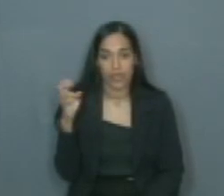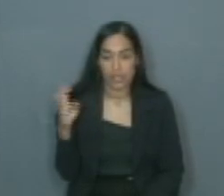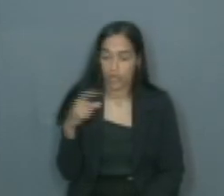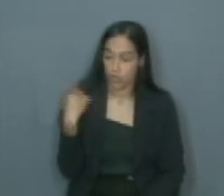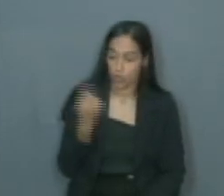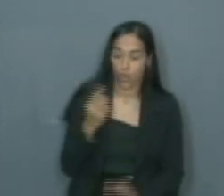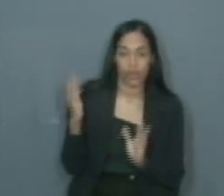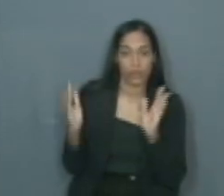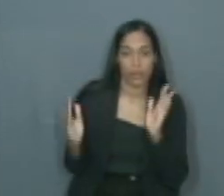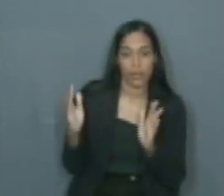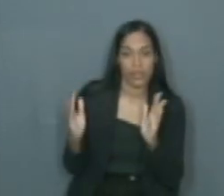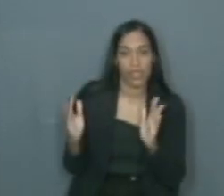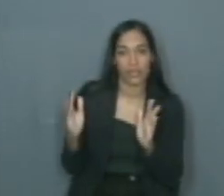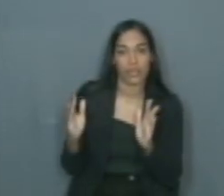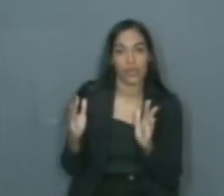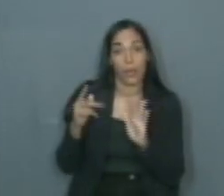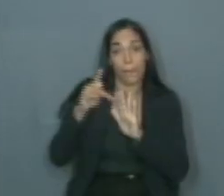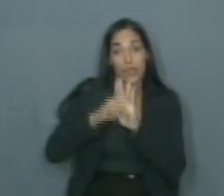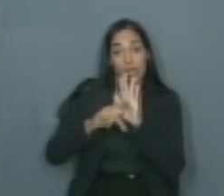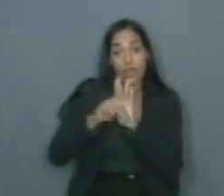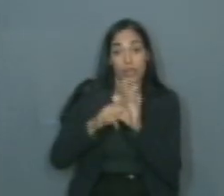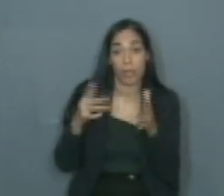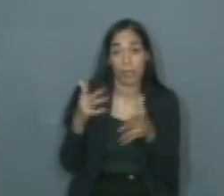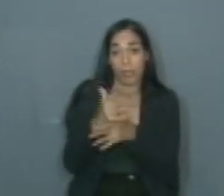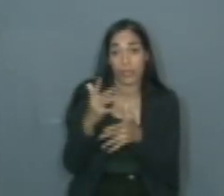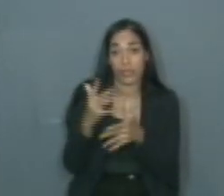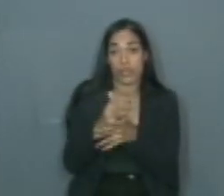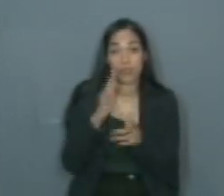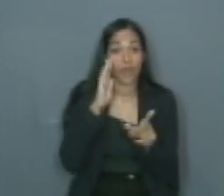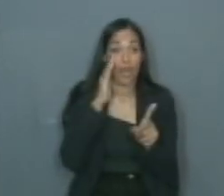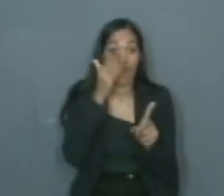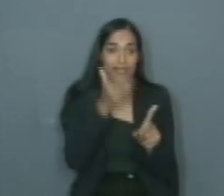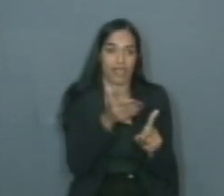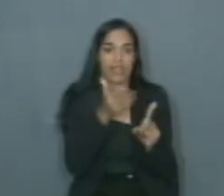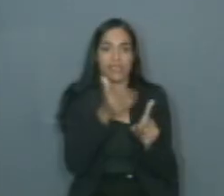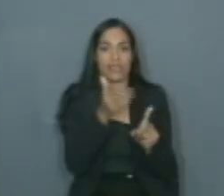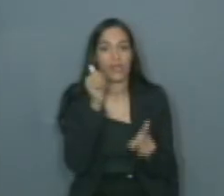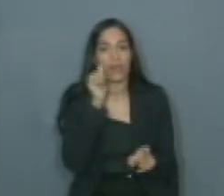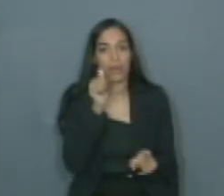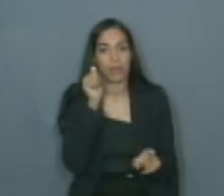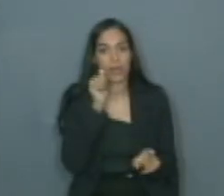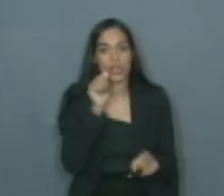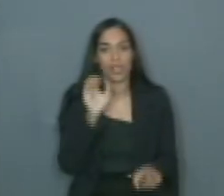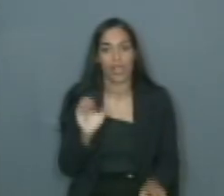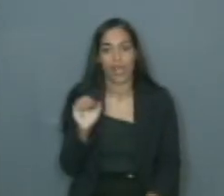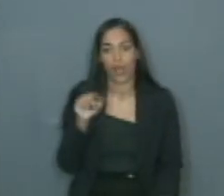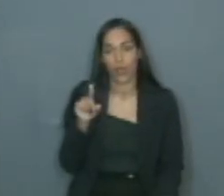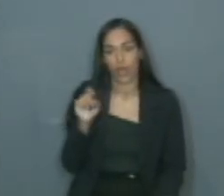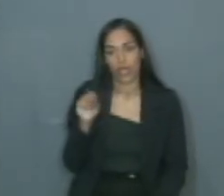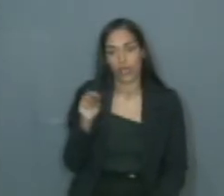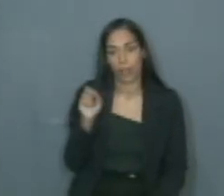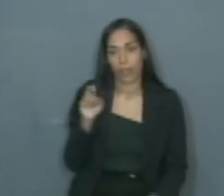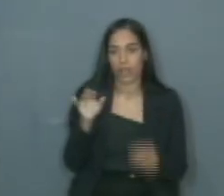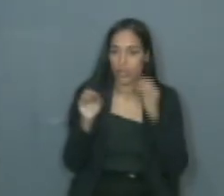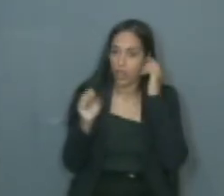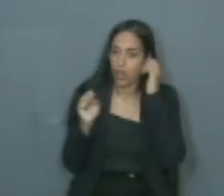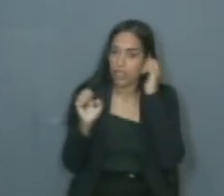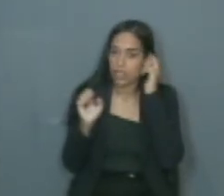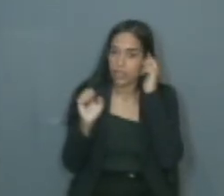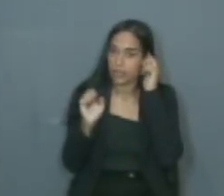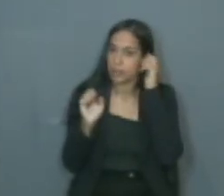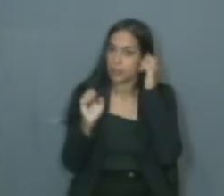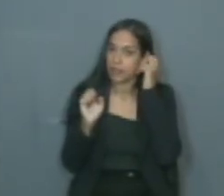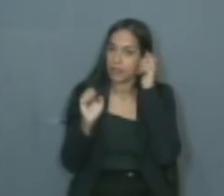nosso mandato, que institui um programa municipal de atenção à mulher com endometriose no Recife. Esse